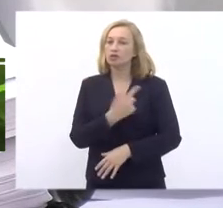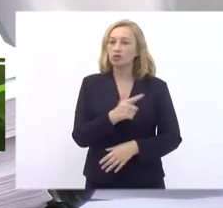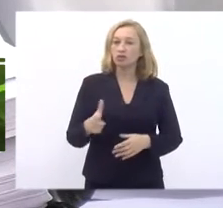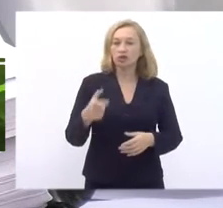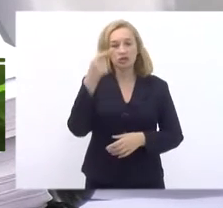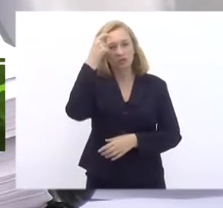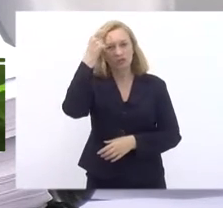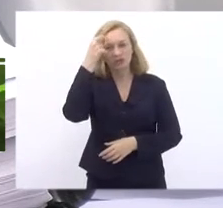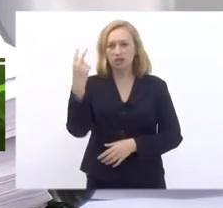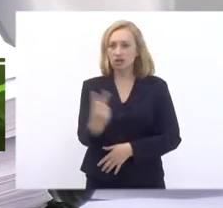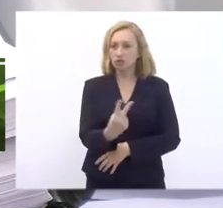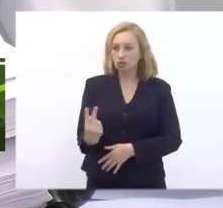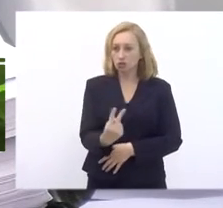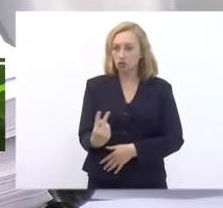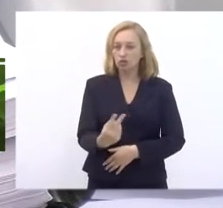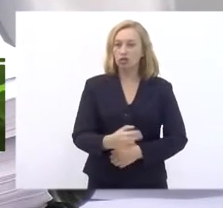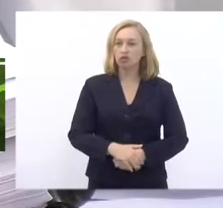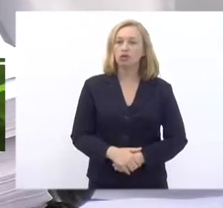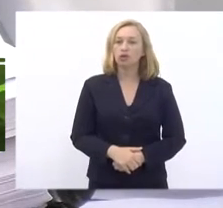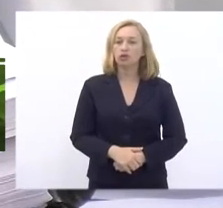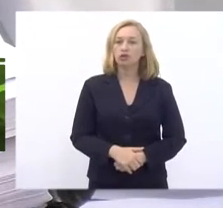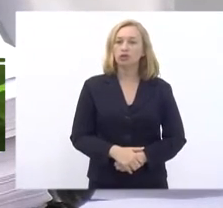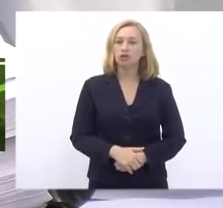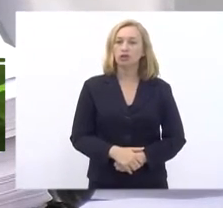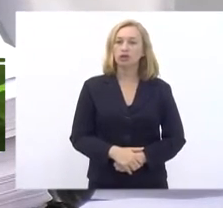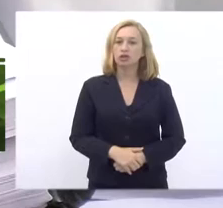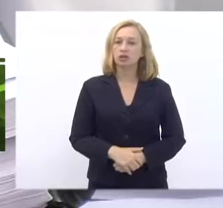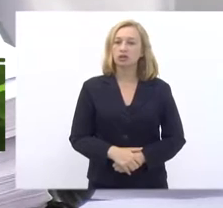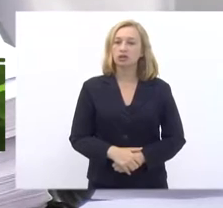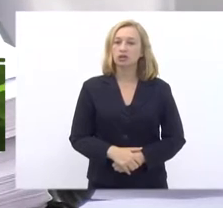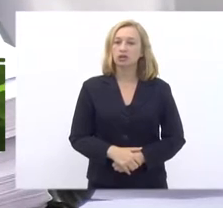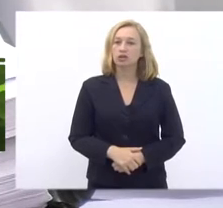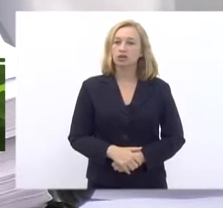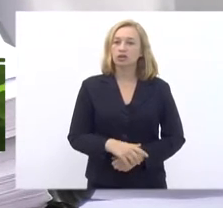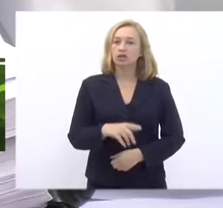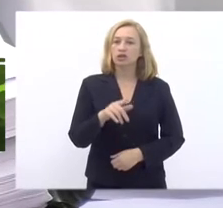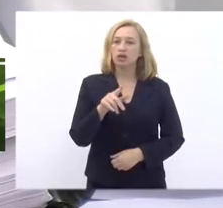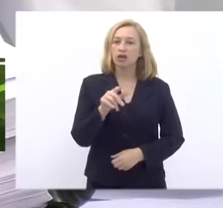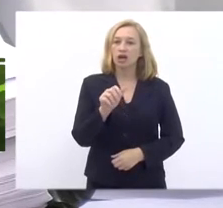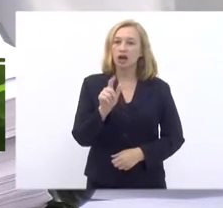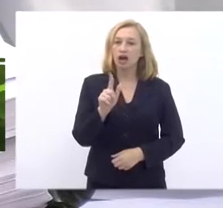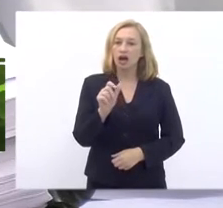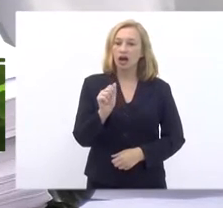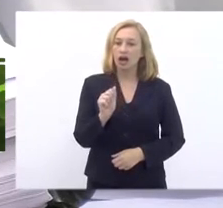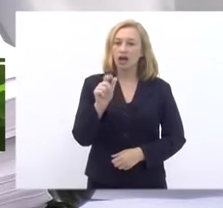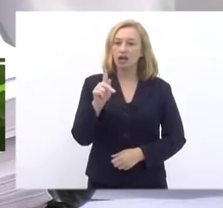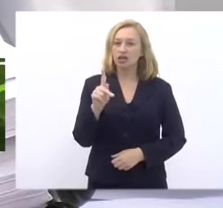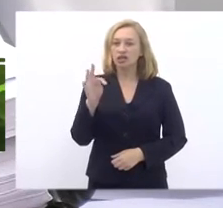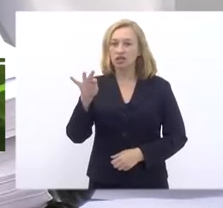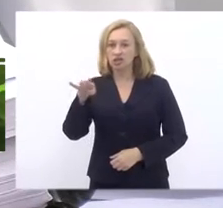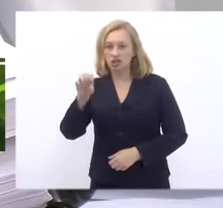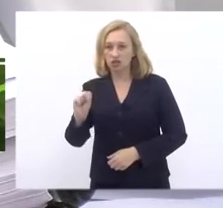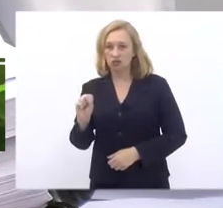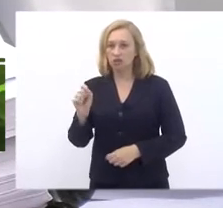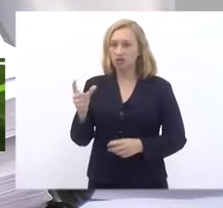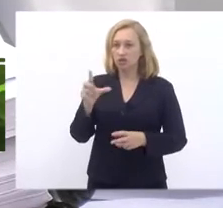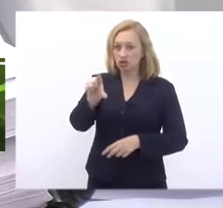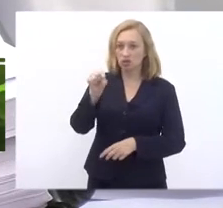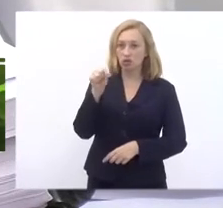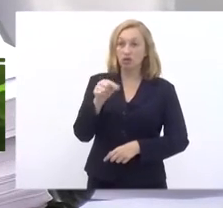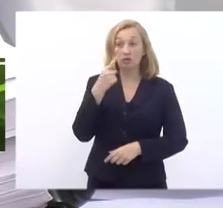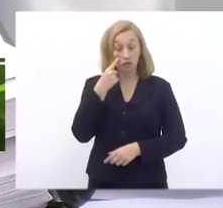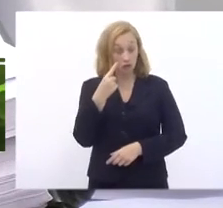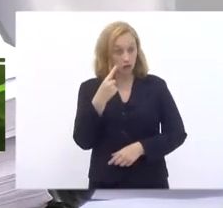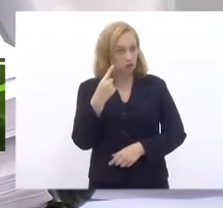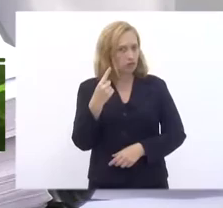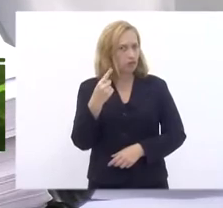entre as partes, o índice ou critério será aquele fixado pela Getransp. Olha que interessante, doutor Scholl.